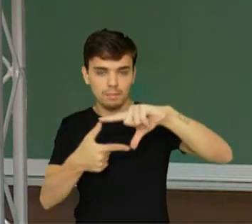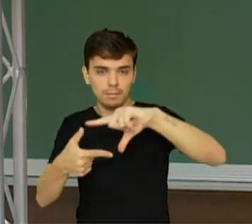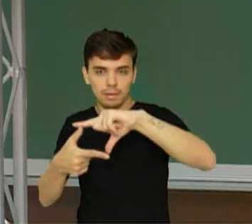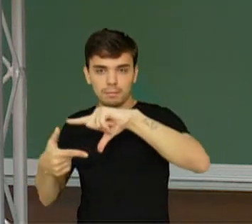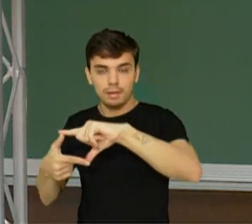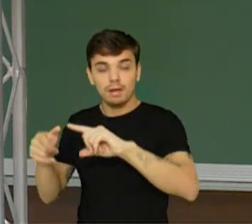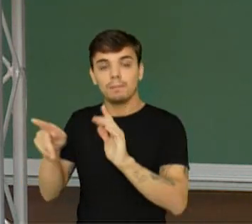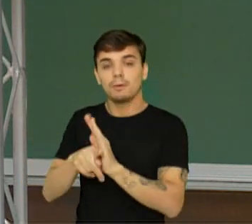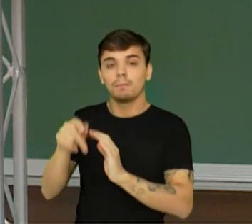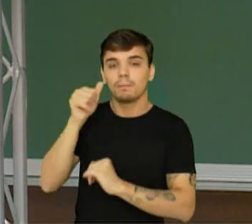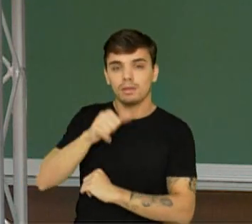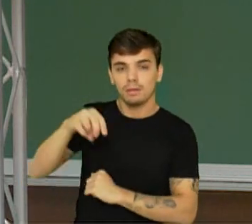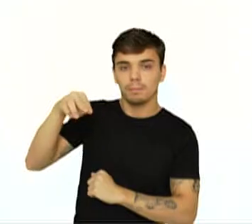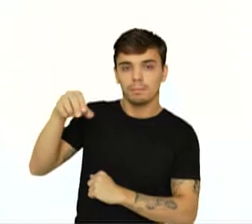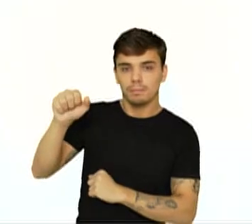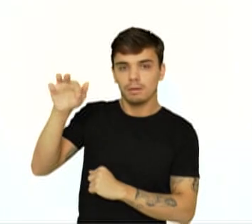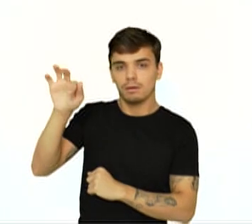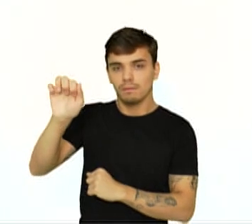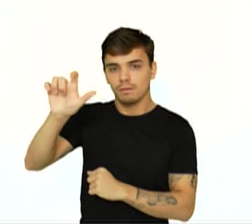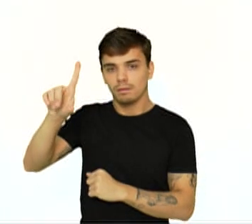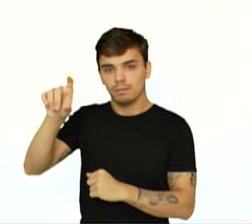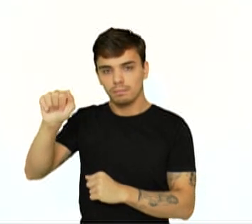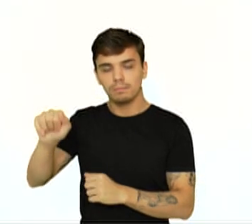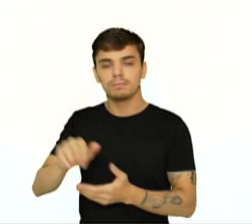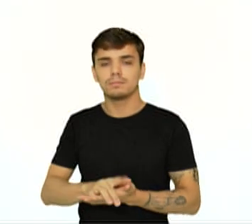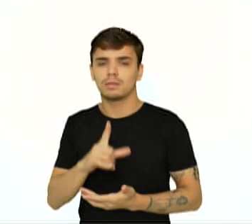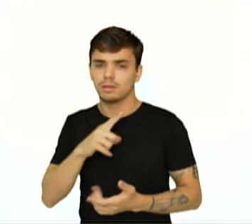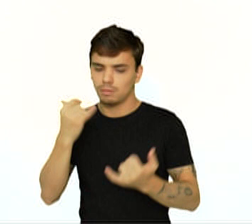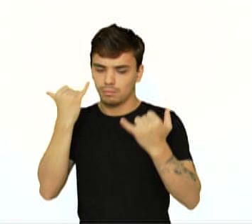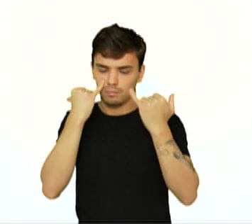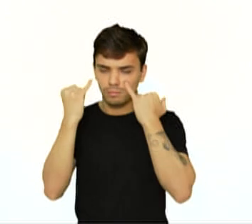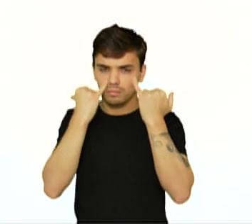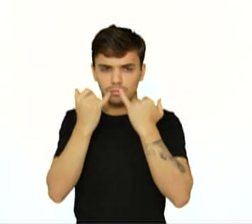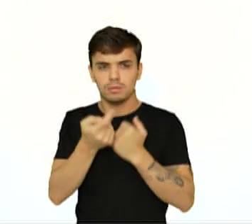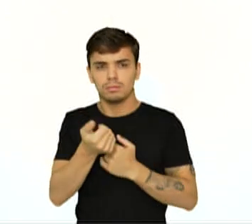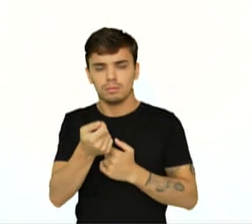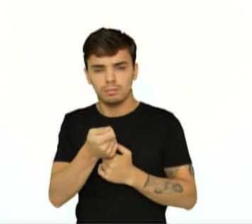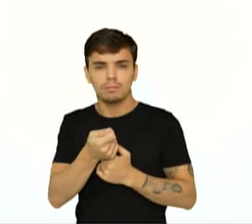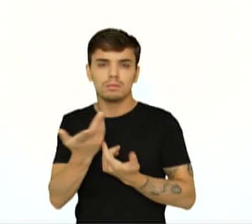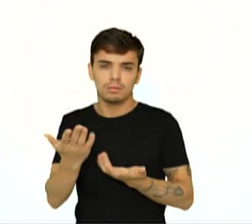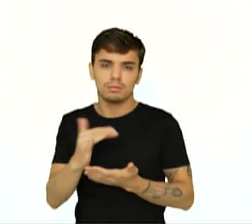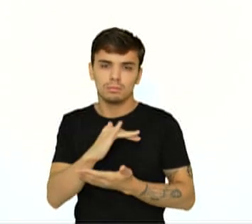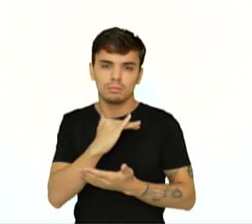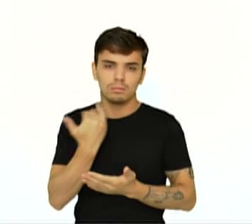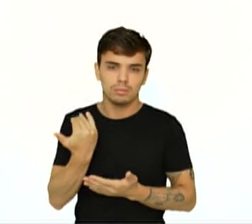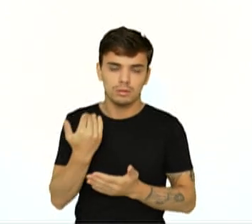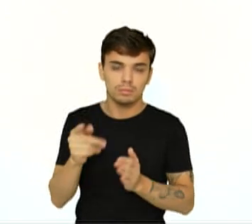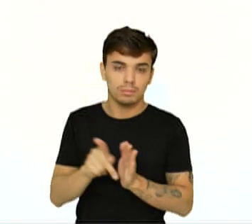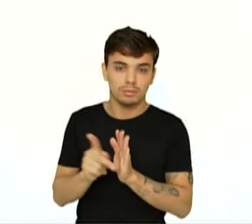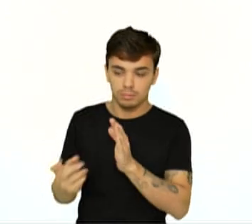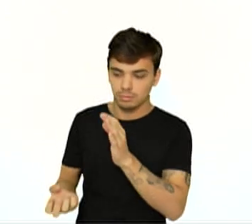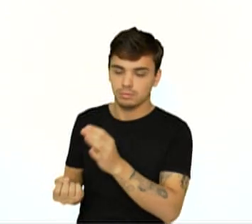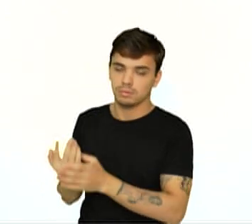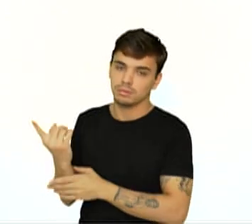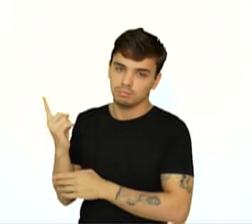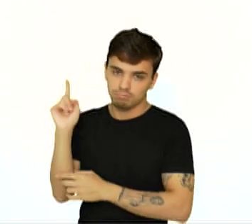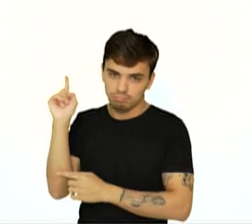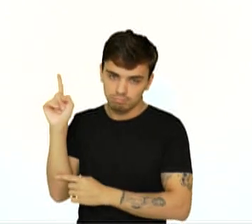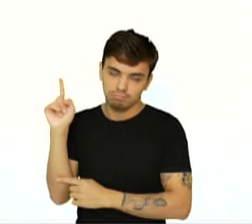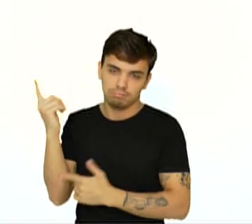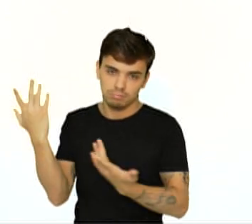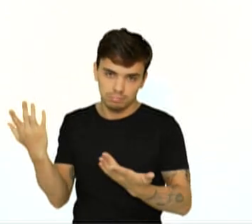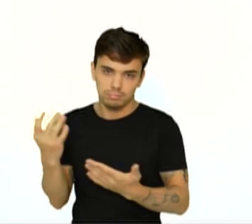Mafalda, né? Nós temos aí uma informação, há poucos dias morreu o criador da